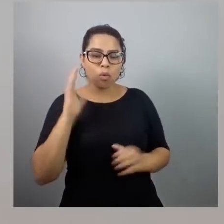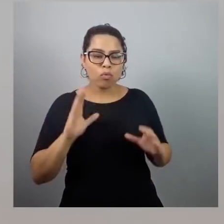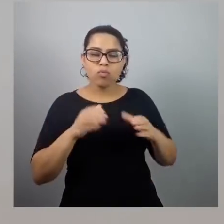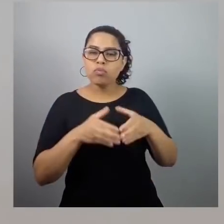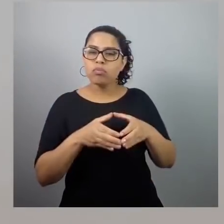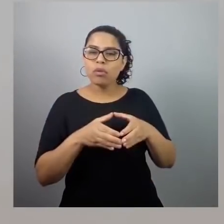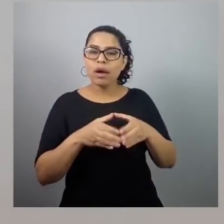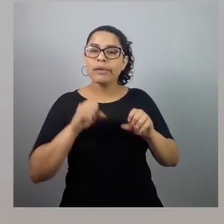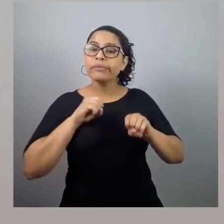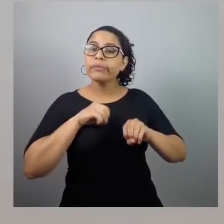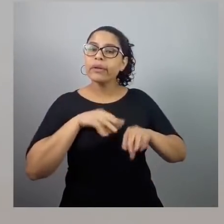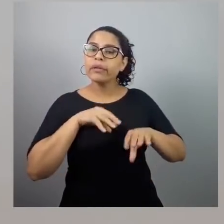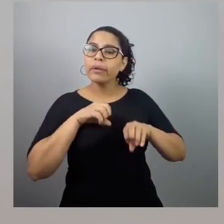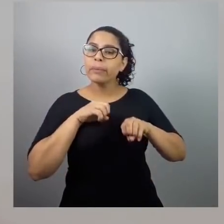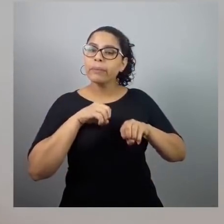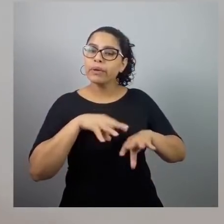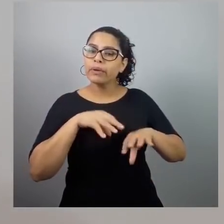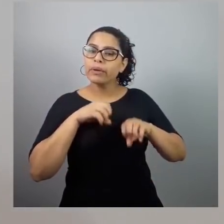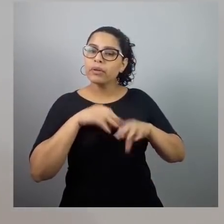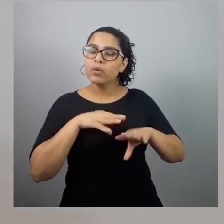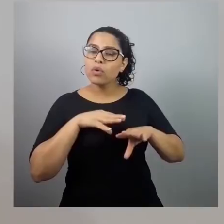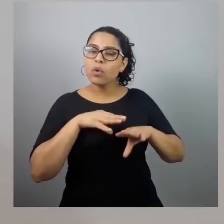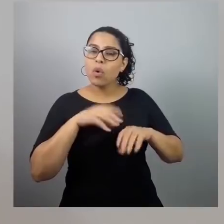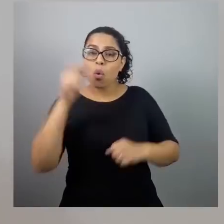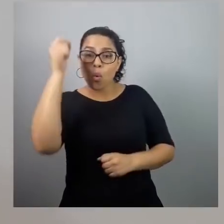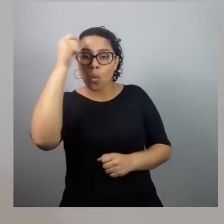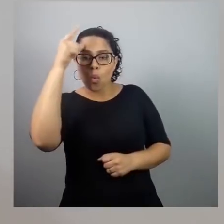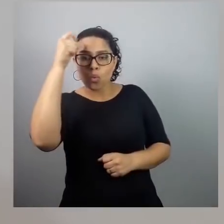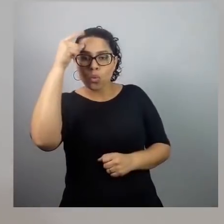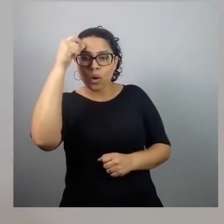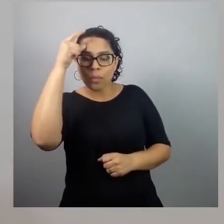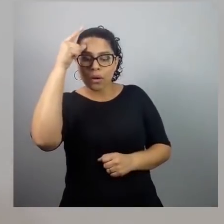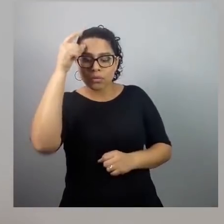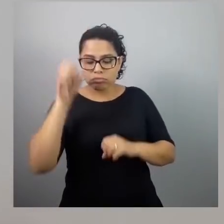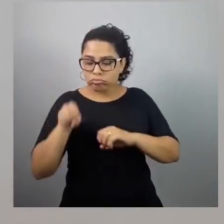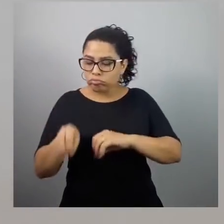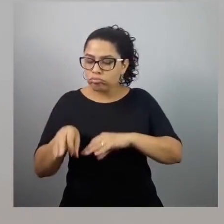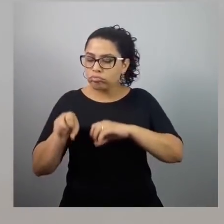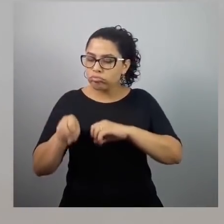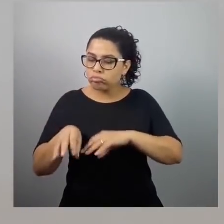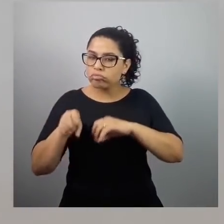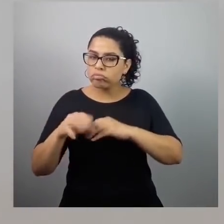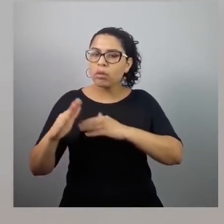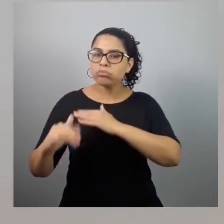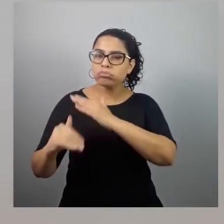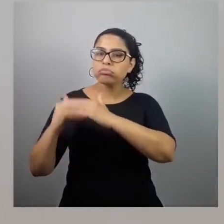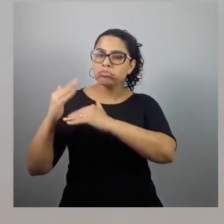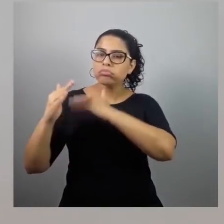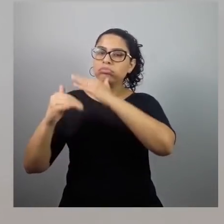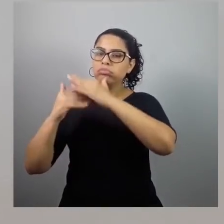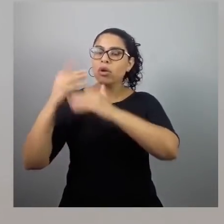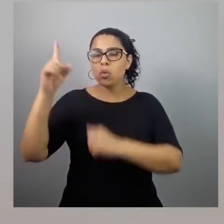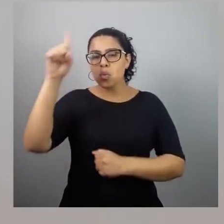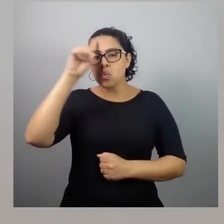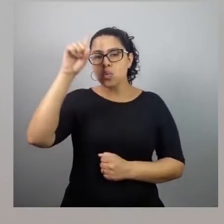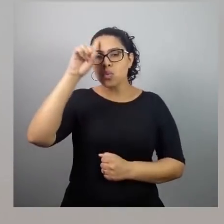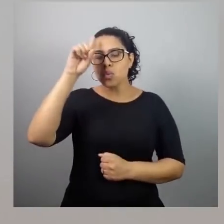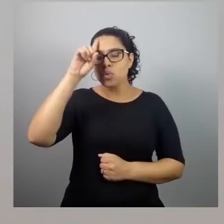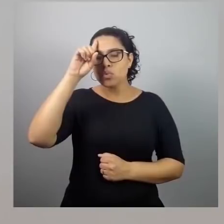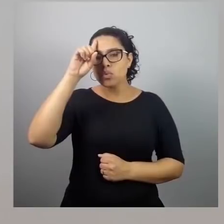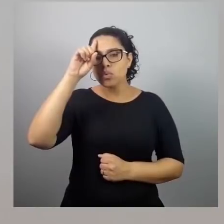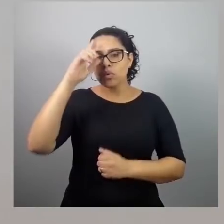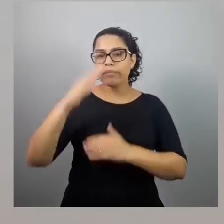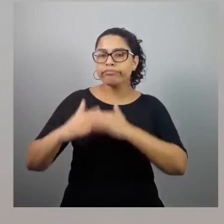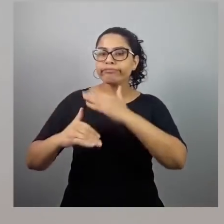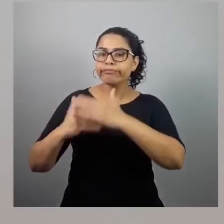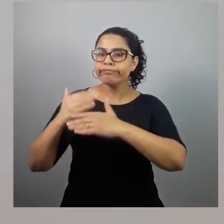comum, que são os ensinamentos passados culturalmente e que refletem os saberes gerais, cotidianos,